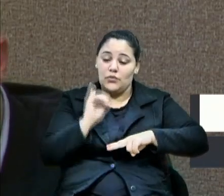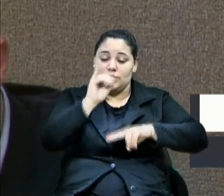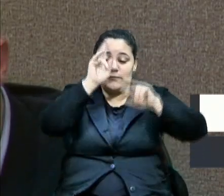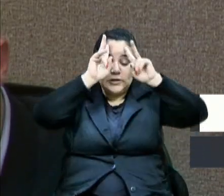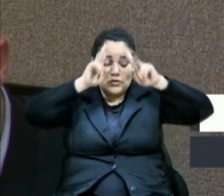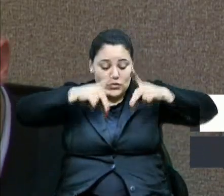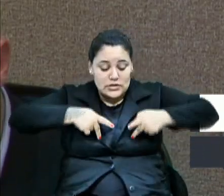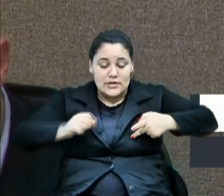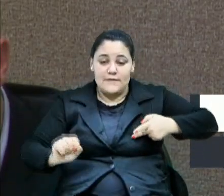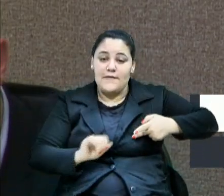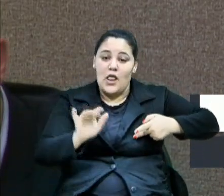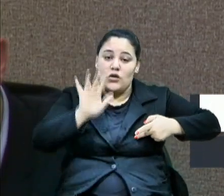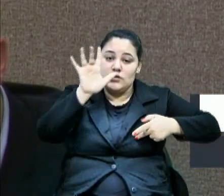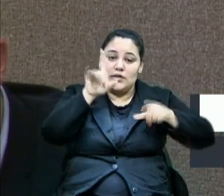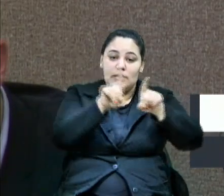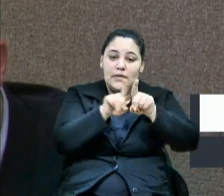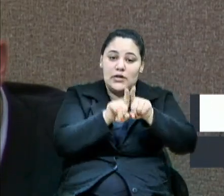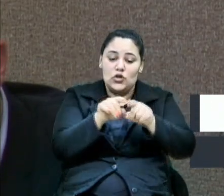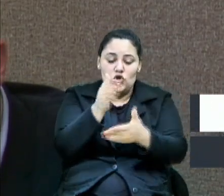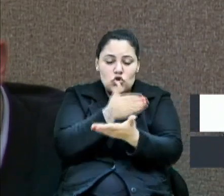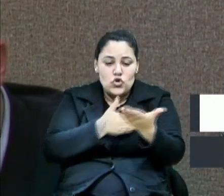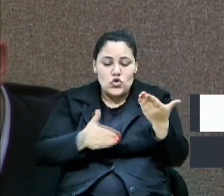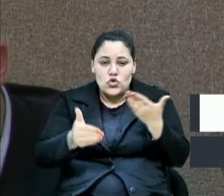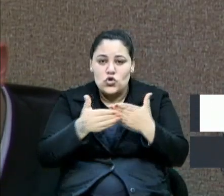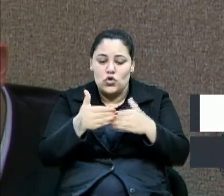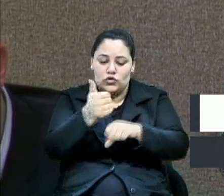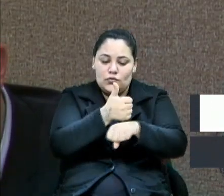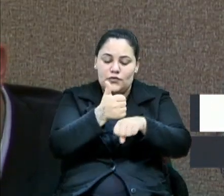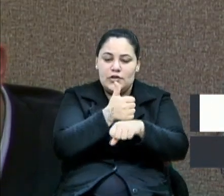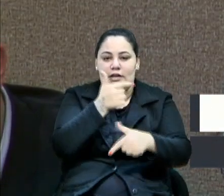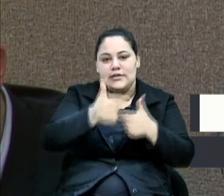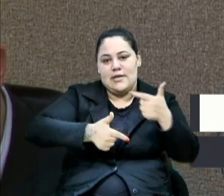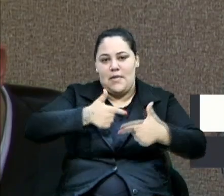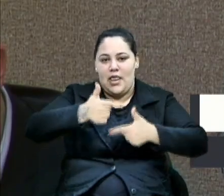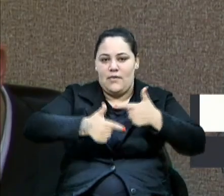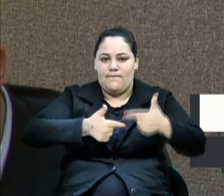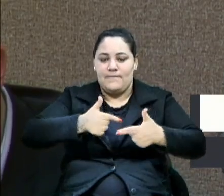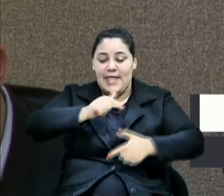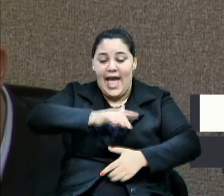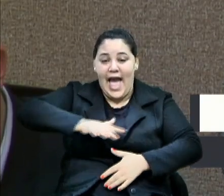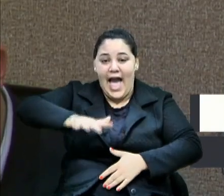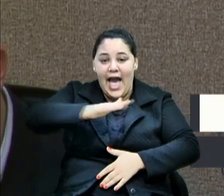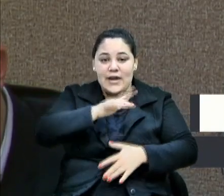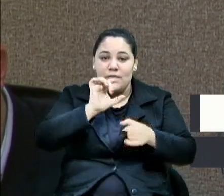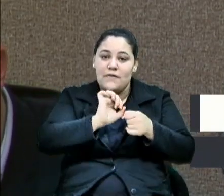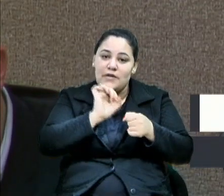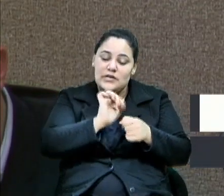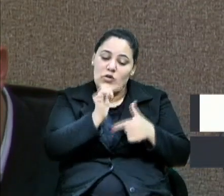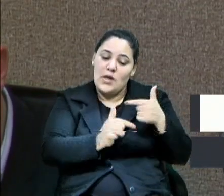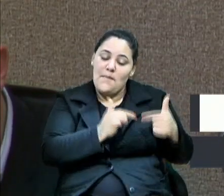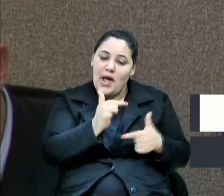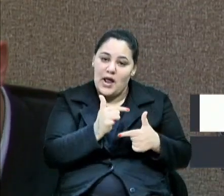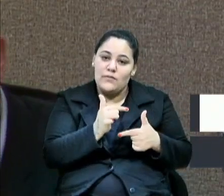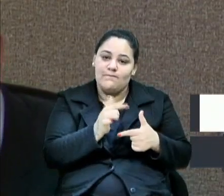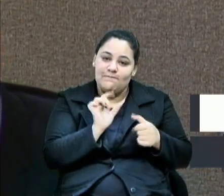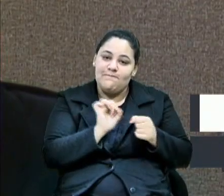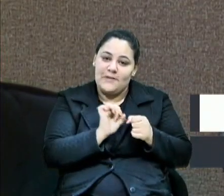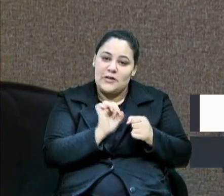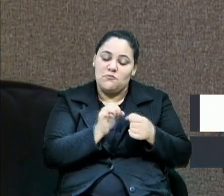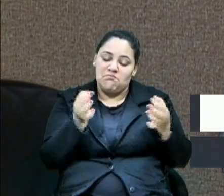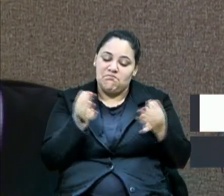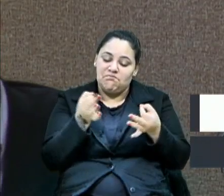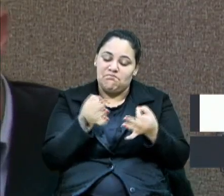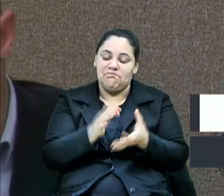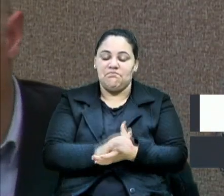e valorizar os profissionais que atuam para que a execução desses serviços sejam realizados com